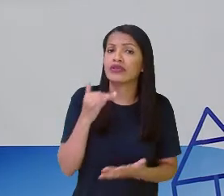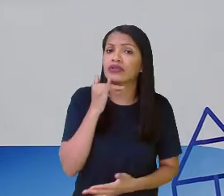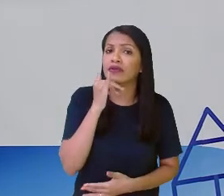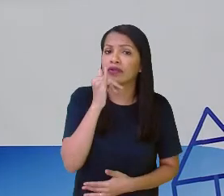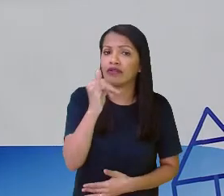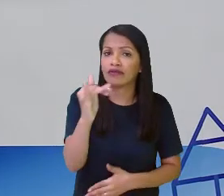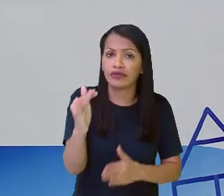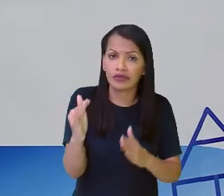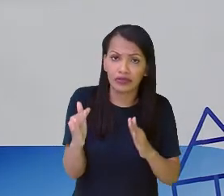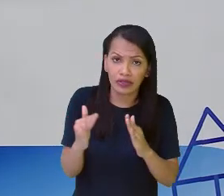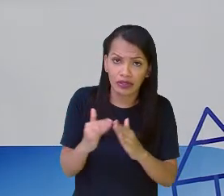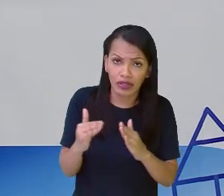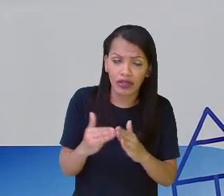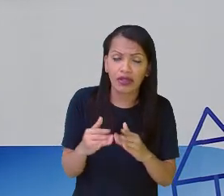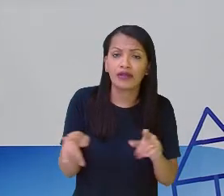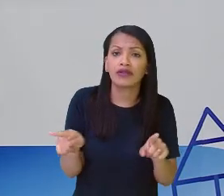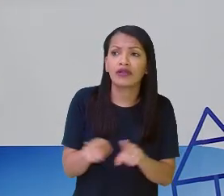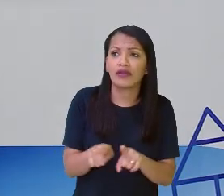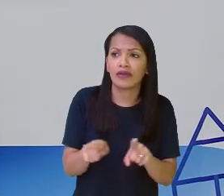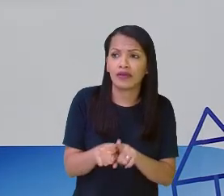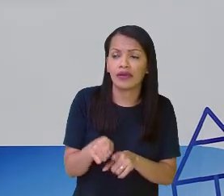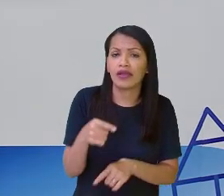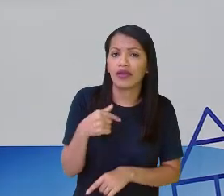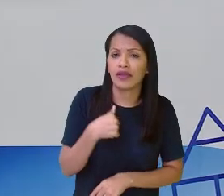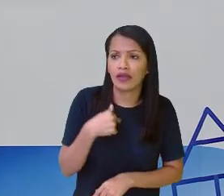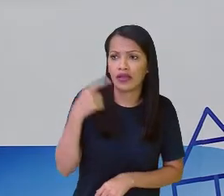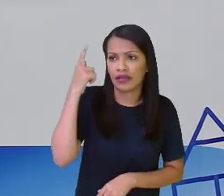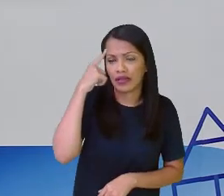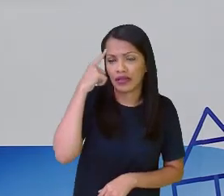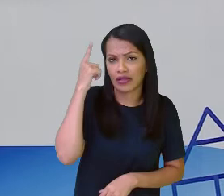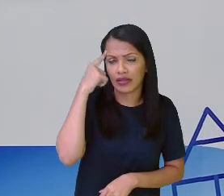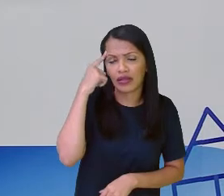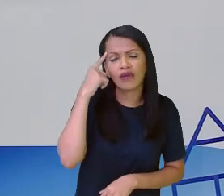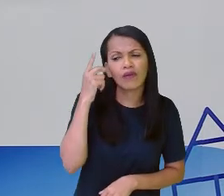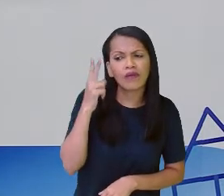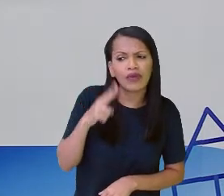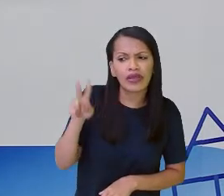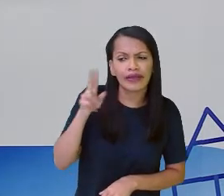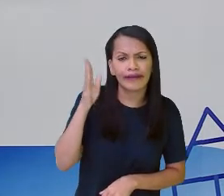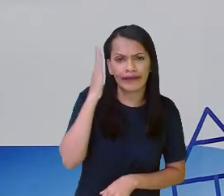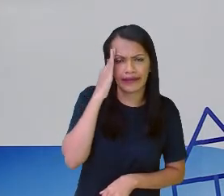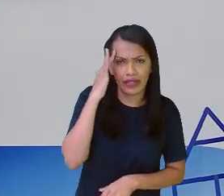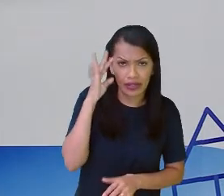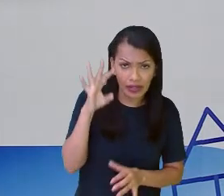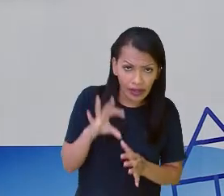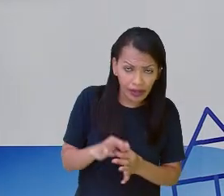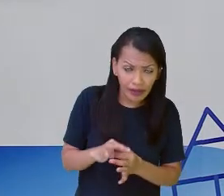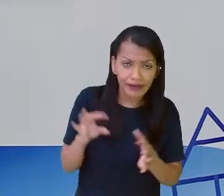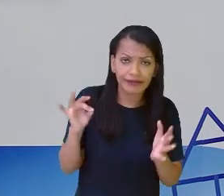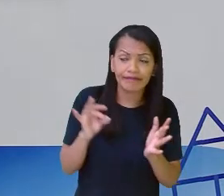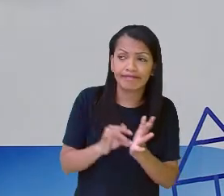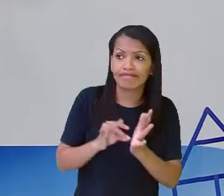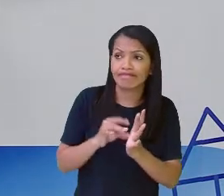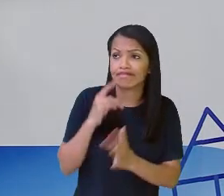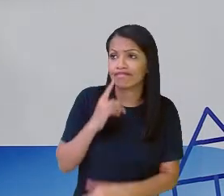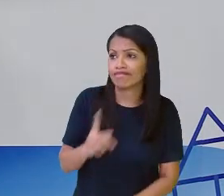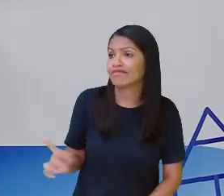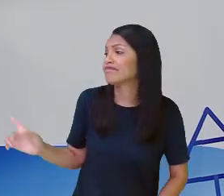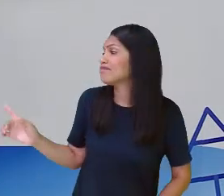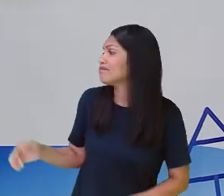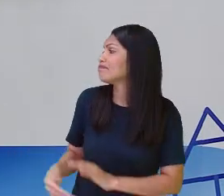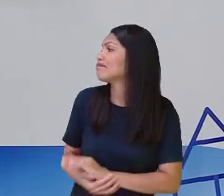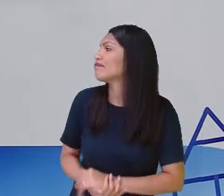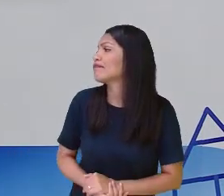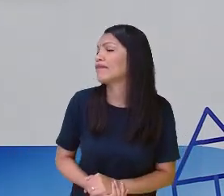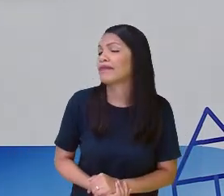aí de casa, mas ao mesmo tempo eu estou me ouvindo. E é verdade. O lugar,